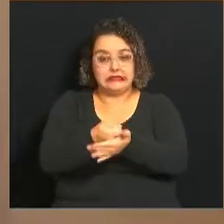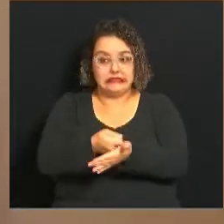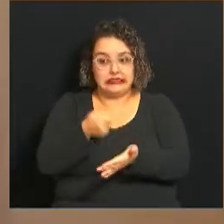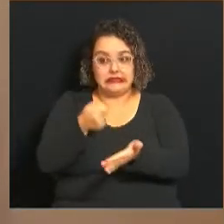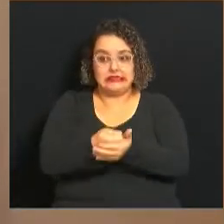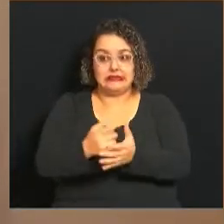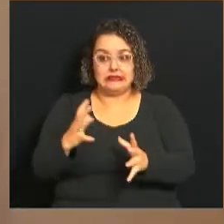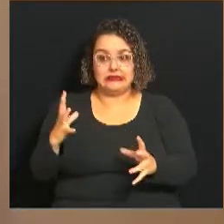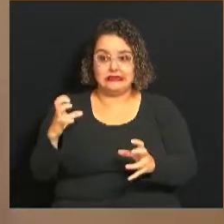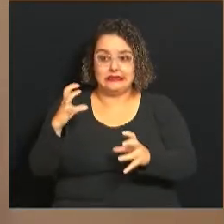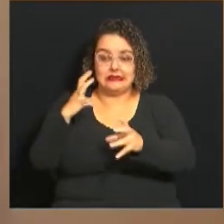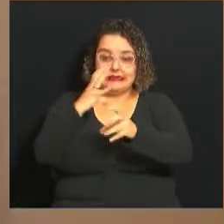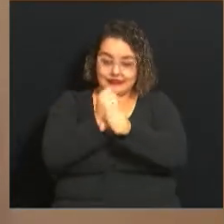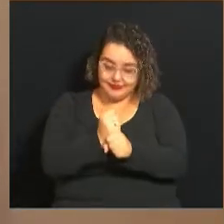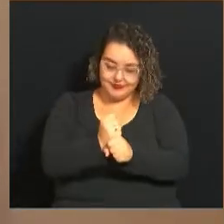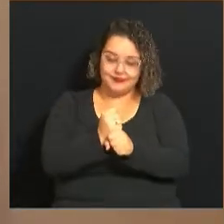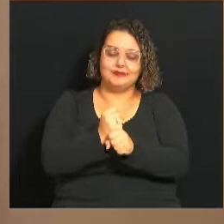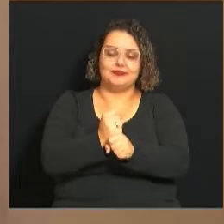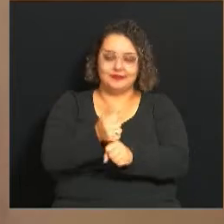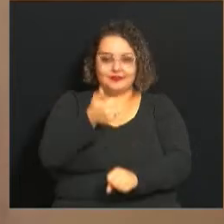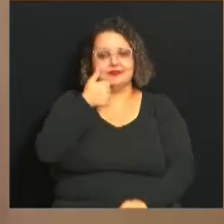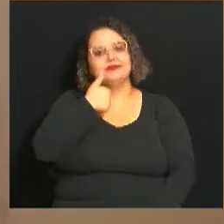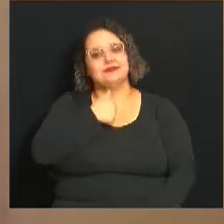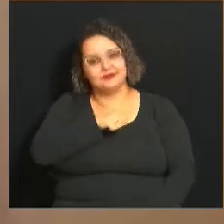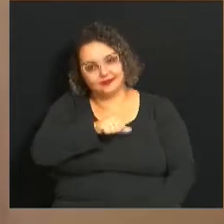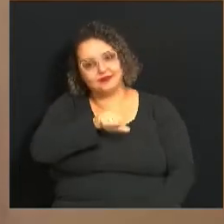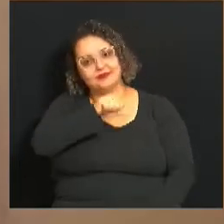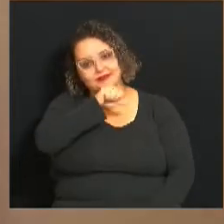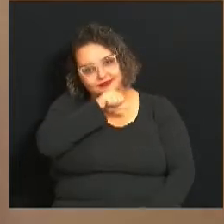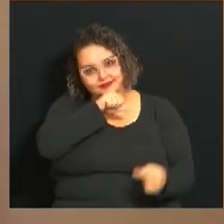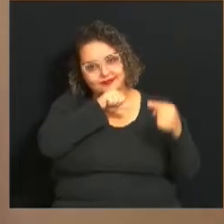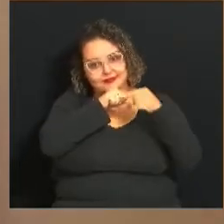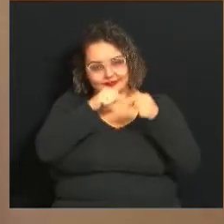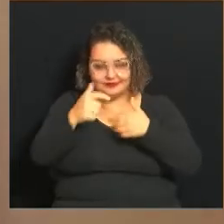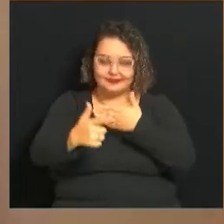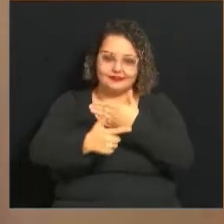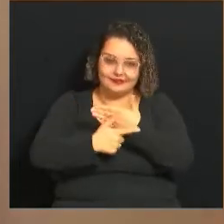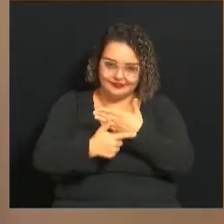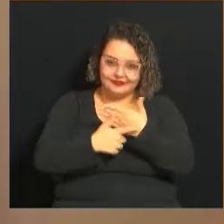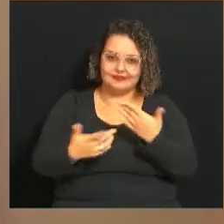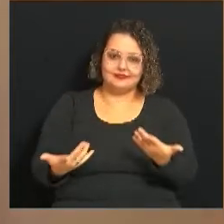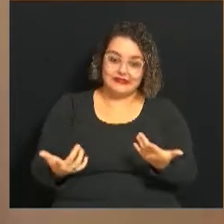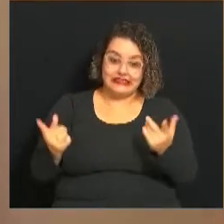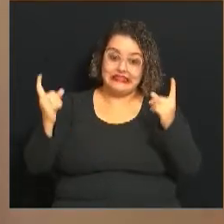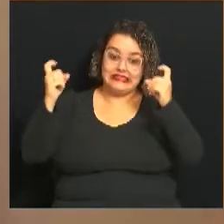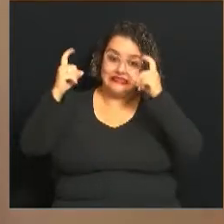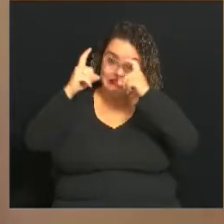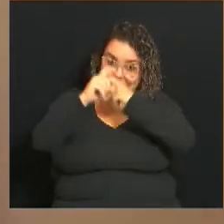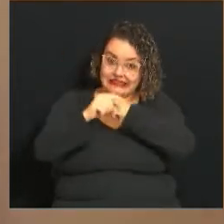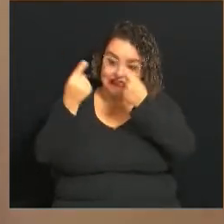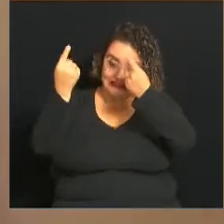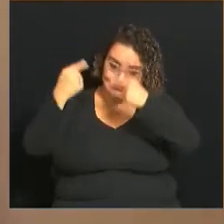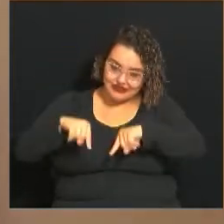somam-se à maternidade, tornam ela aí um grande desafio,